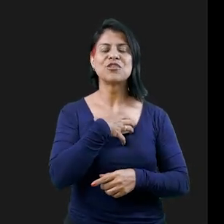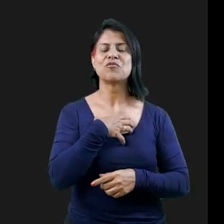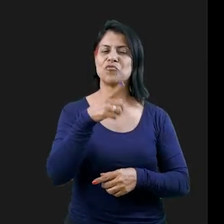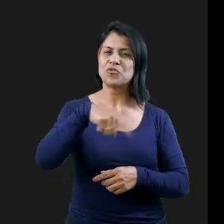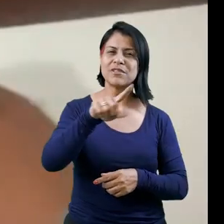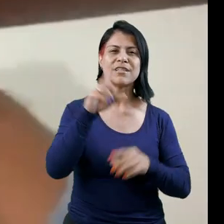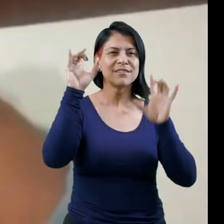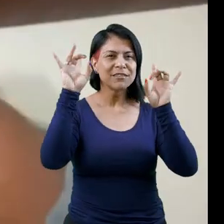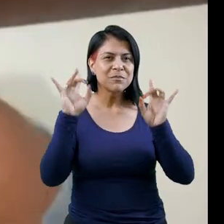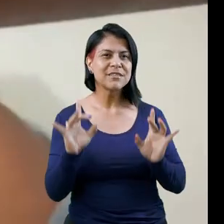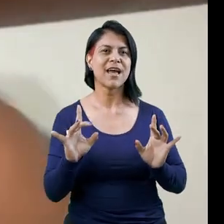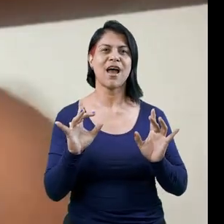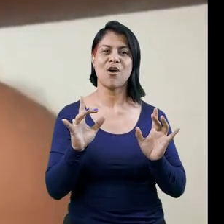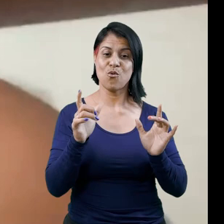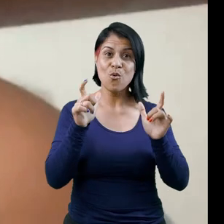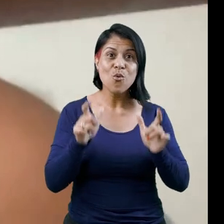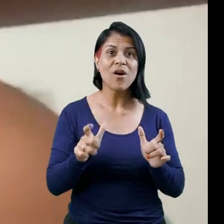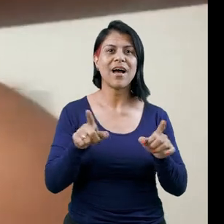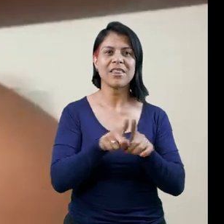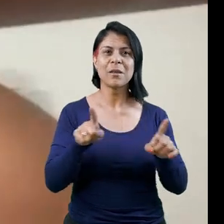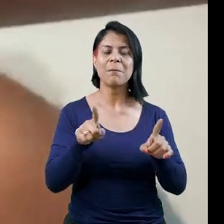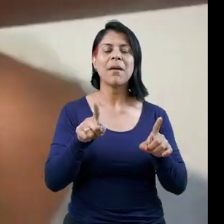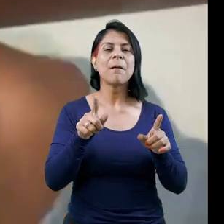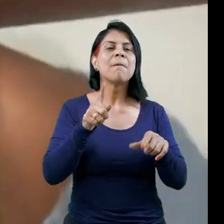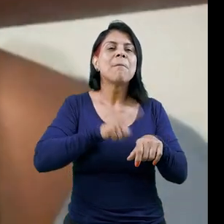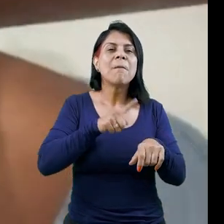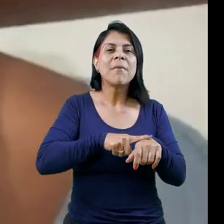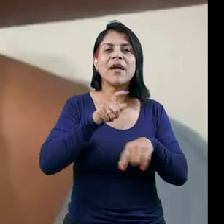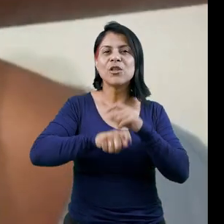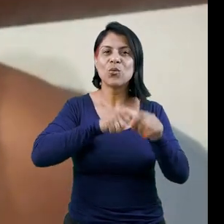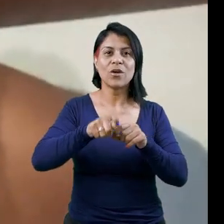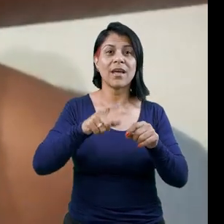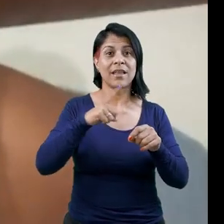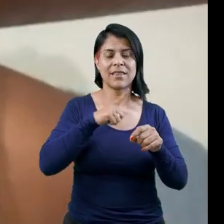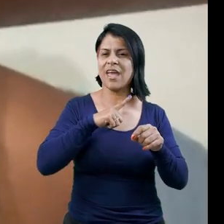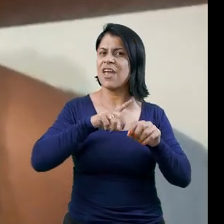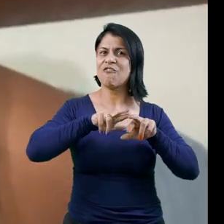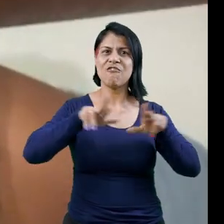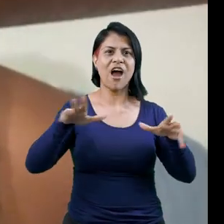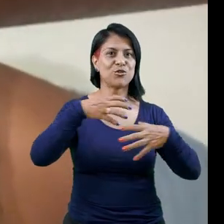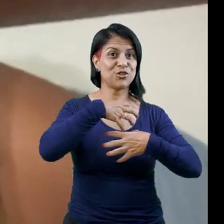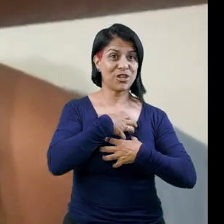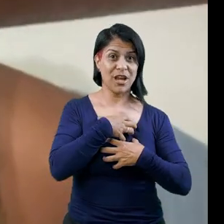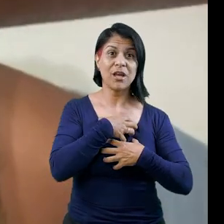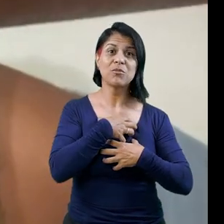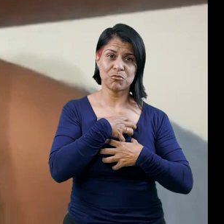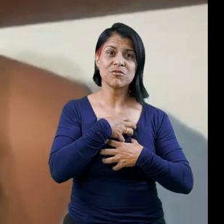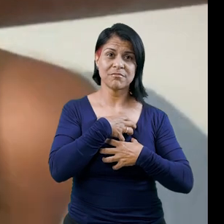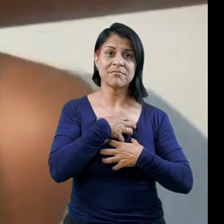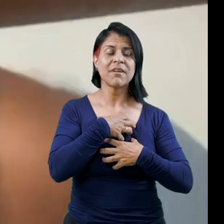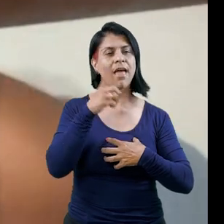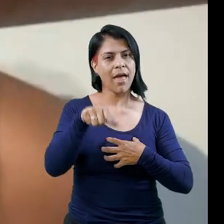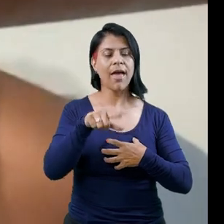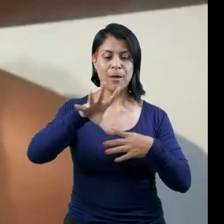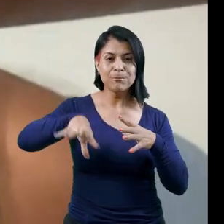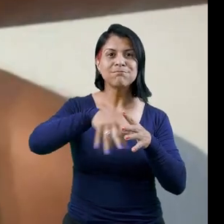preciosas, por essas terras que de alguma forma e que de muitas formas, na verdade, nos